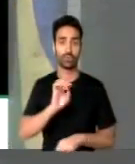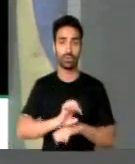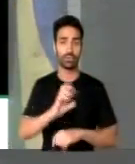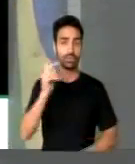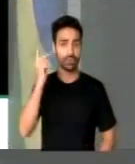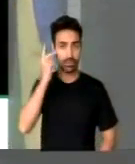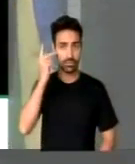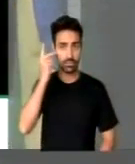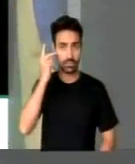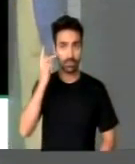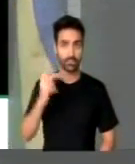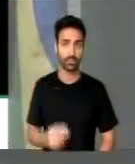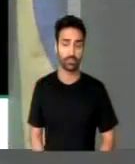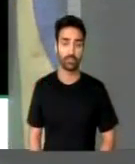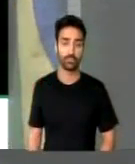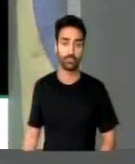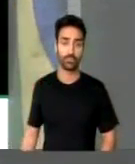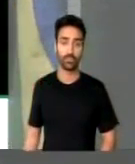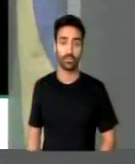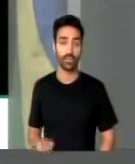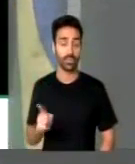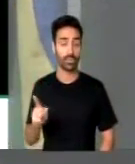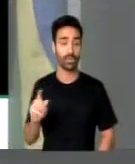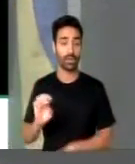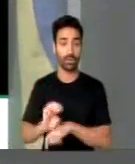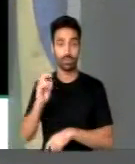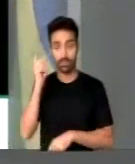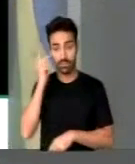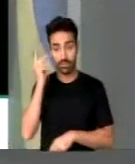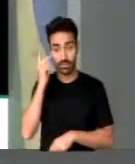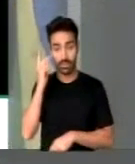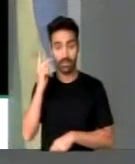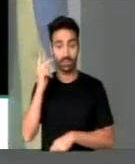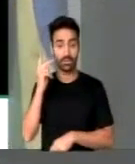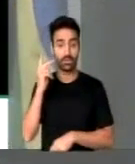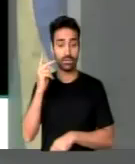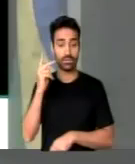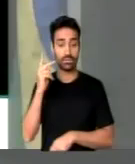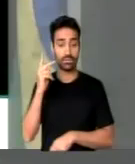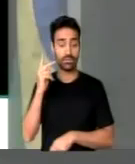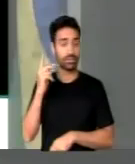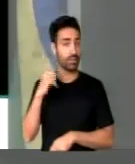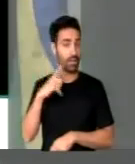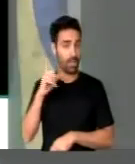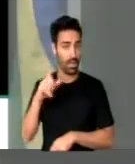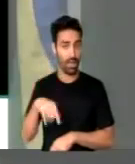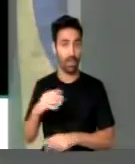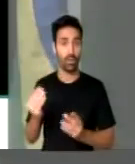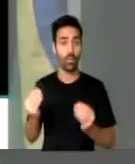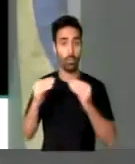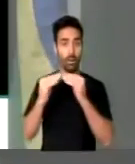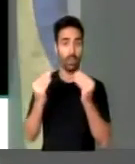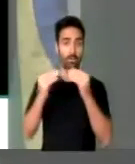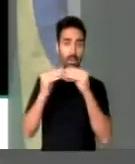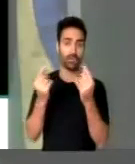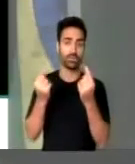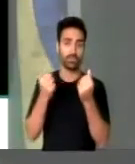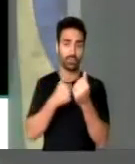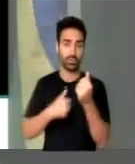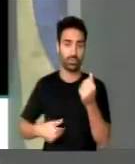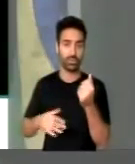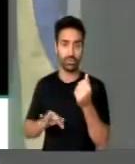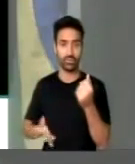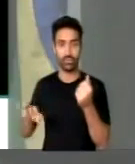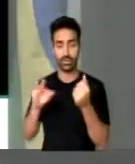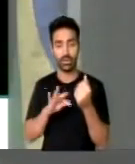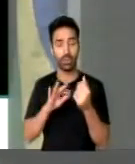Paulo. Vira e mexe, o estado de São Paulo, no fim, ele complementa muito as receitas da União, o orçamento